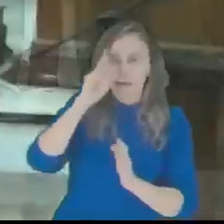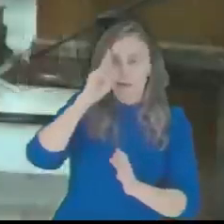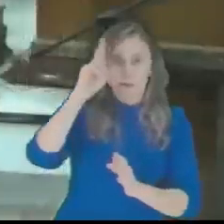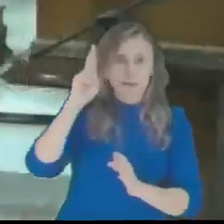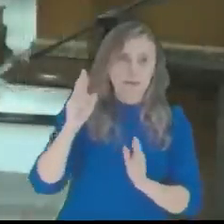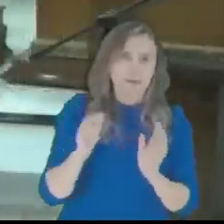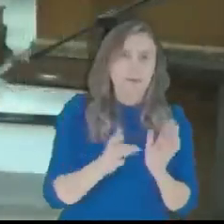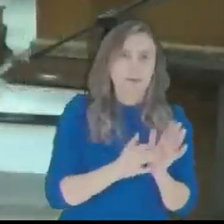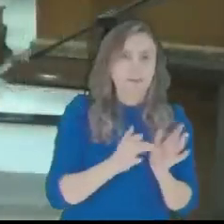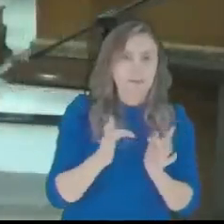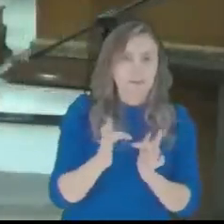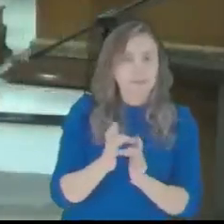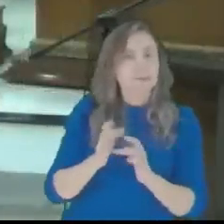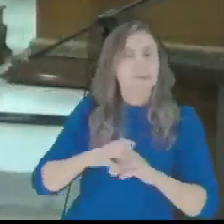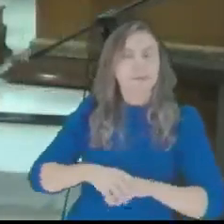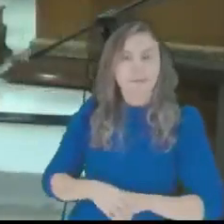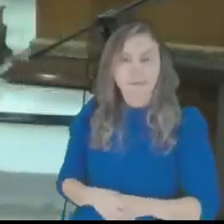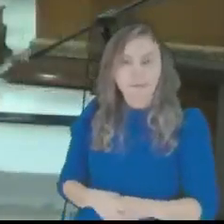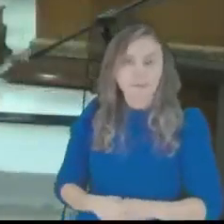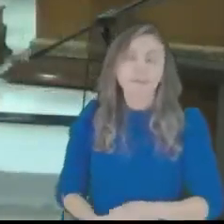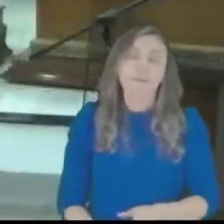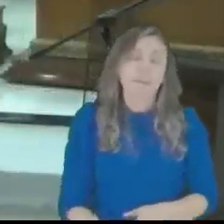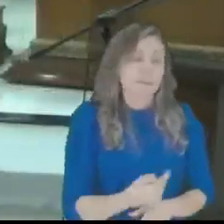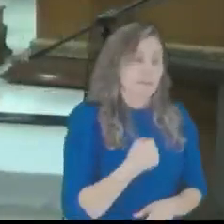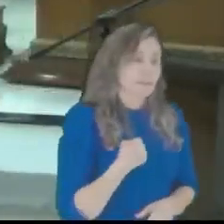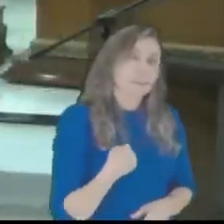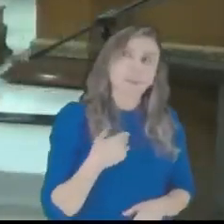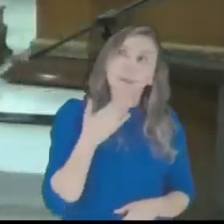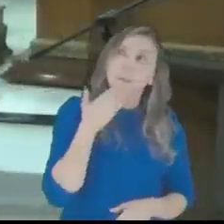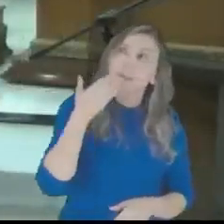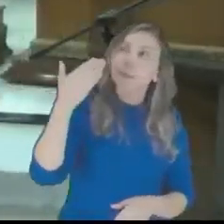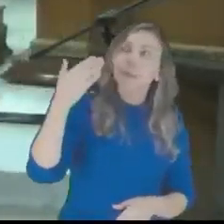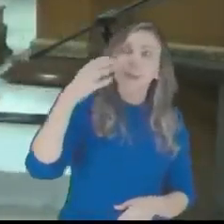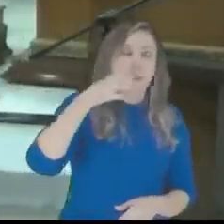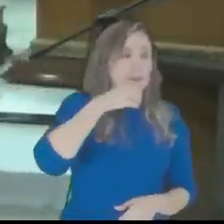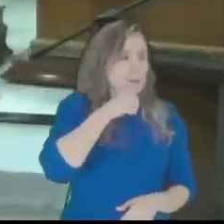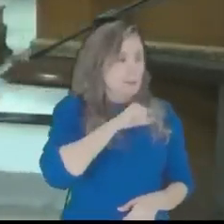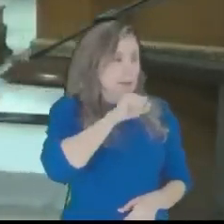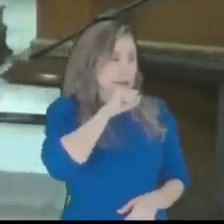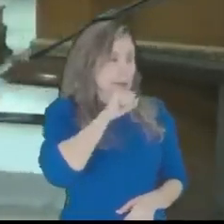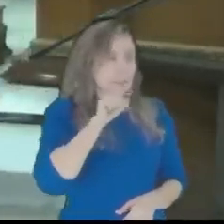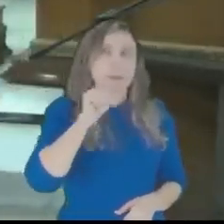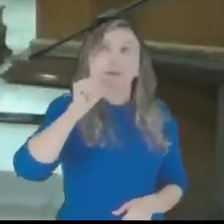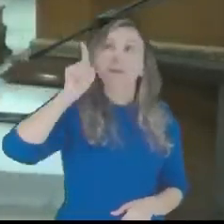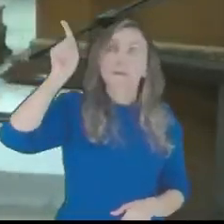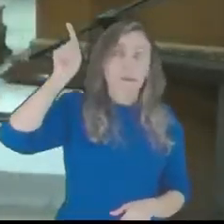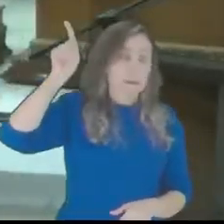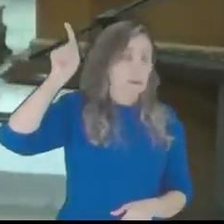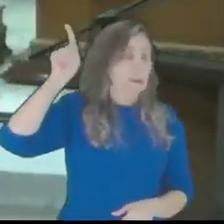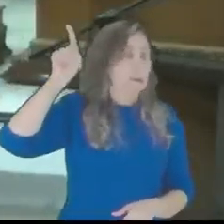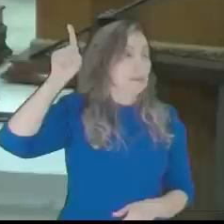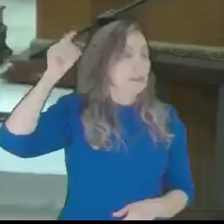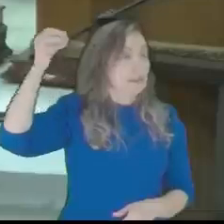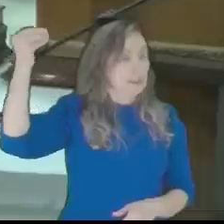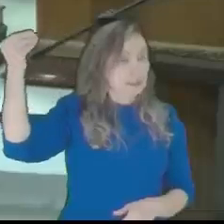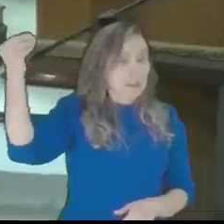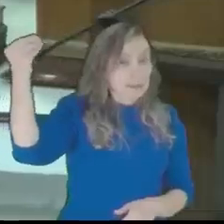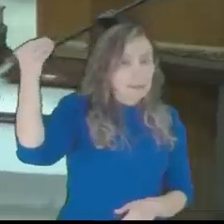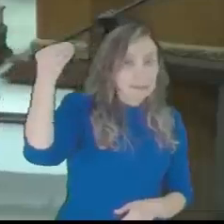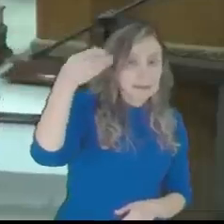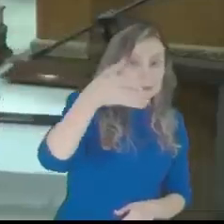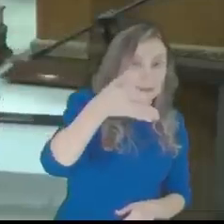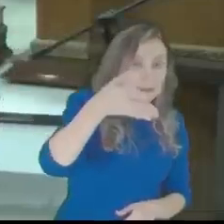Deus. E eu rogarei ao Pai, e Ele vos dará outro